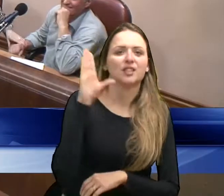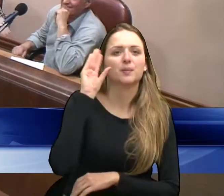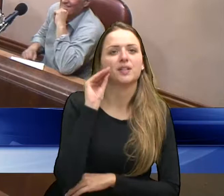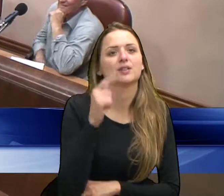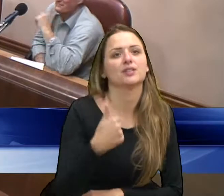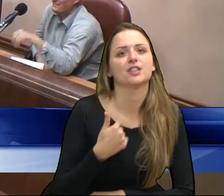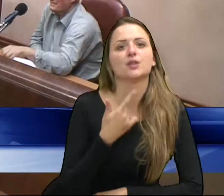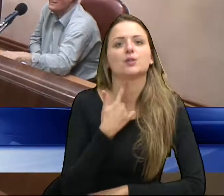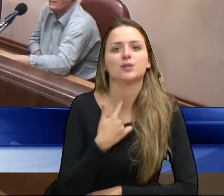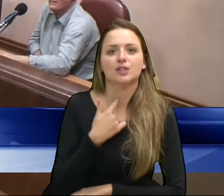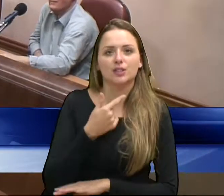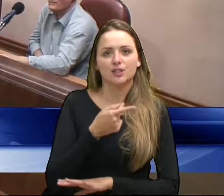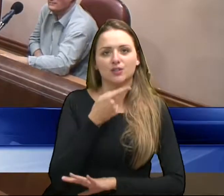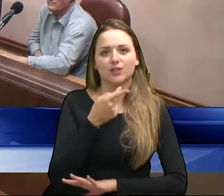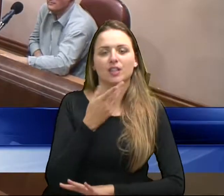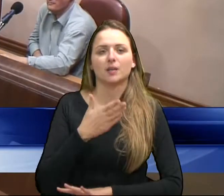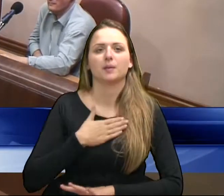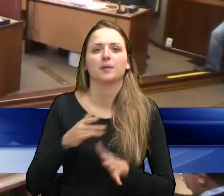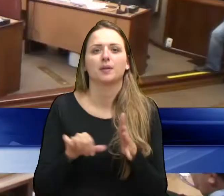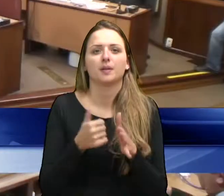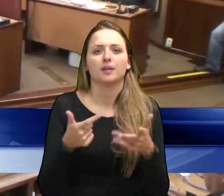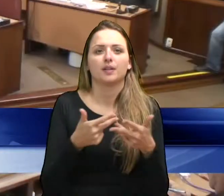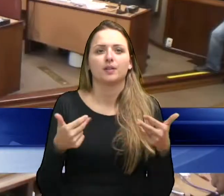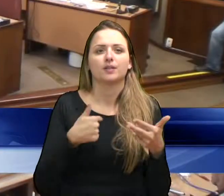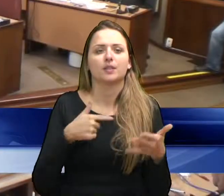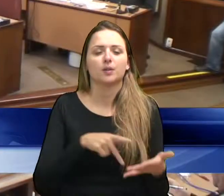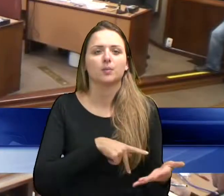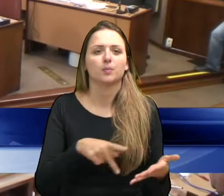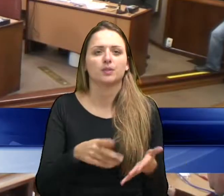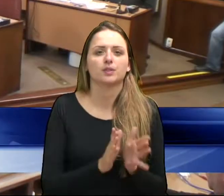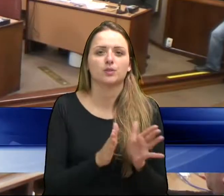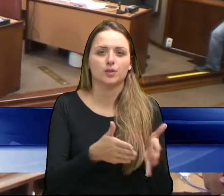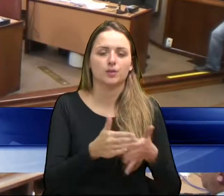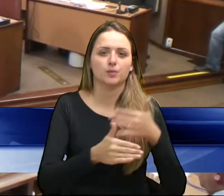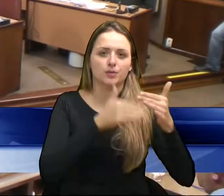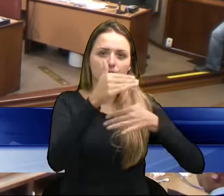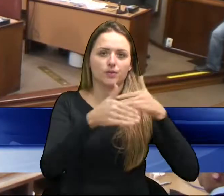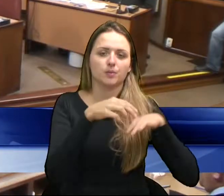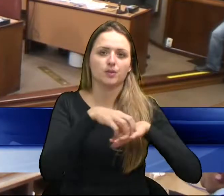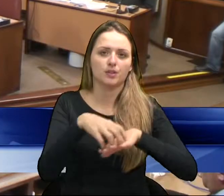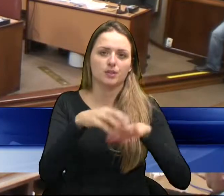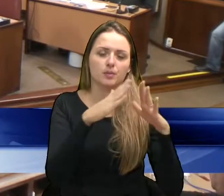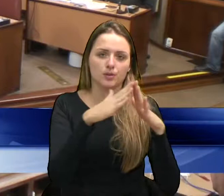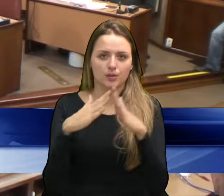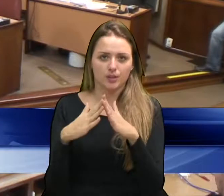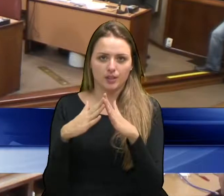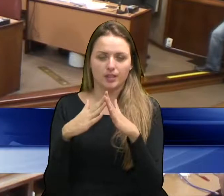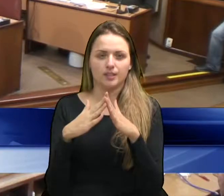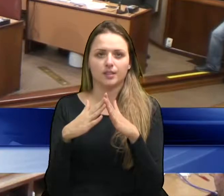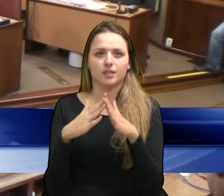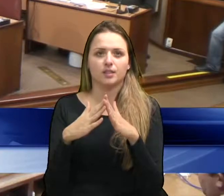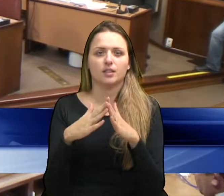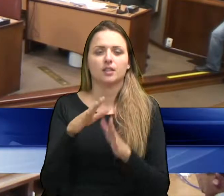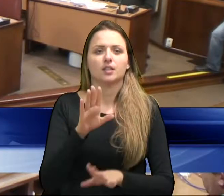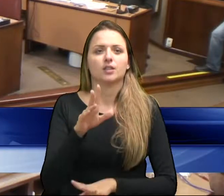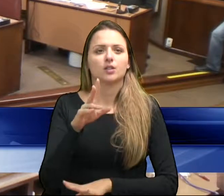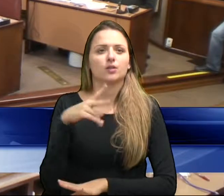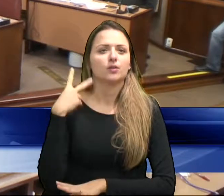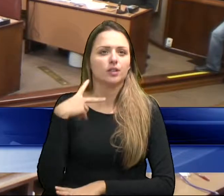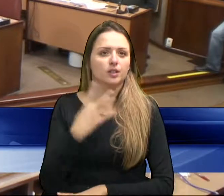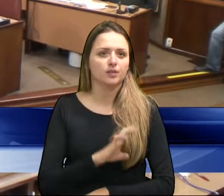de fazer meu agradecimento inicial ao presidente da Comissão de Desenvolvimento, Transporte e Habitação, senhor Edi